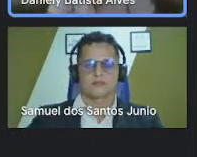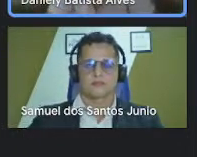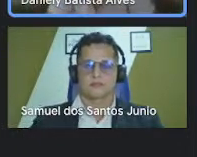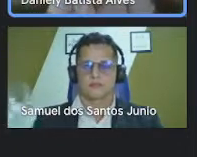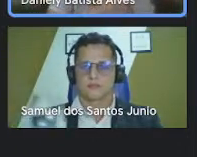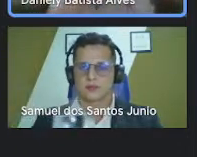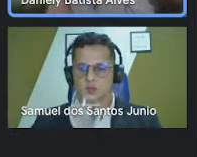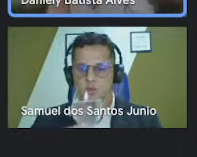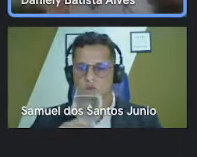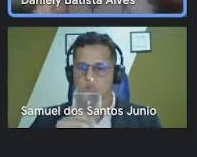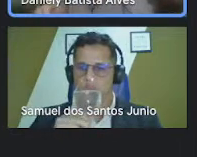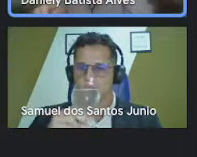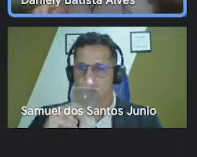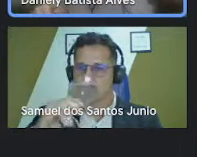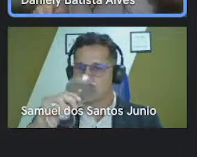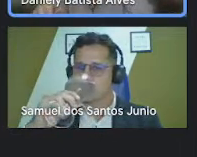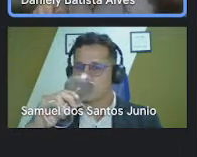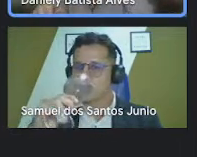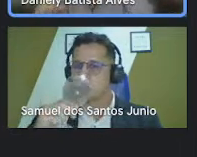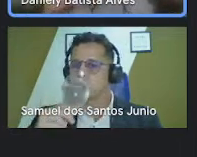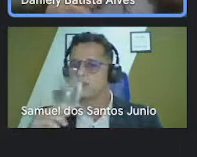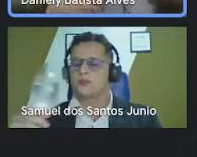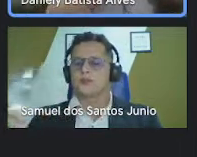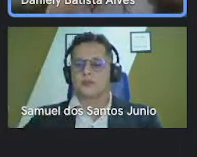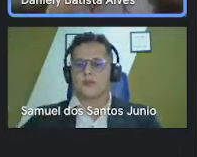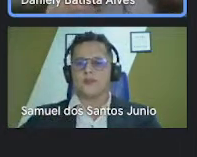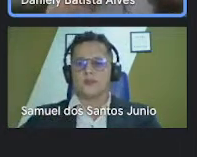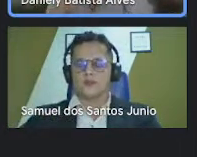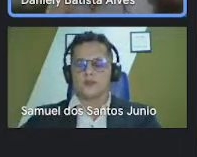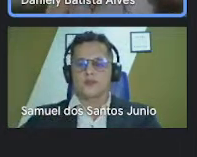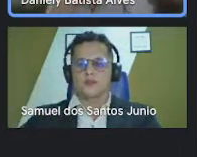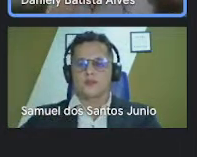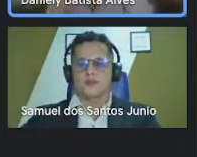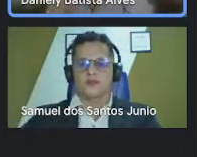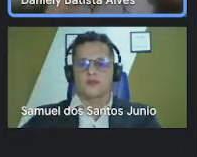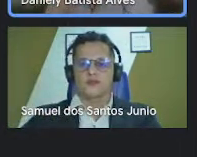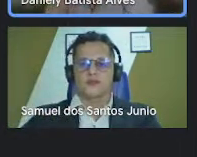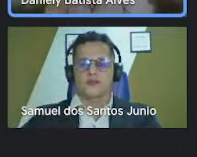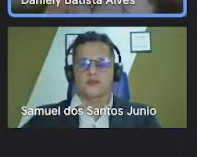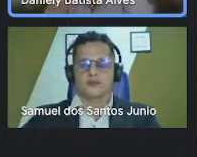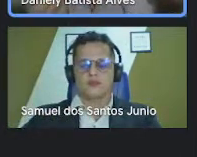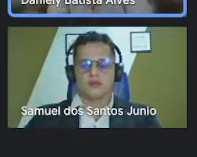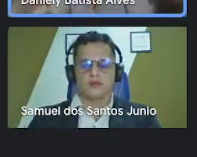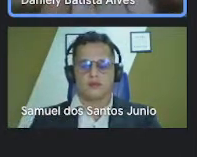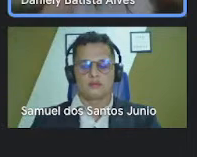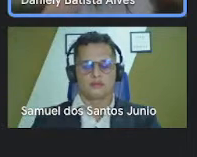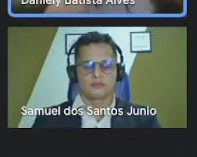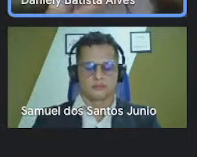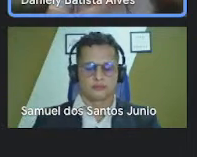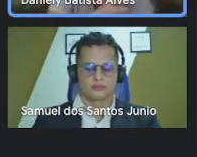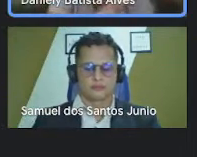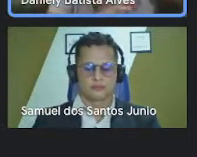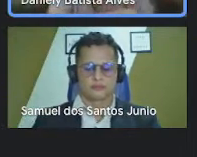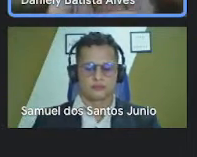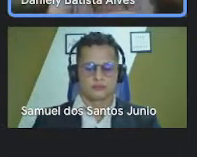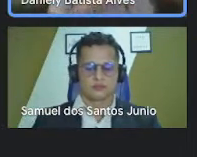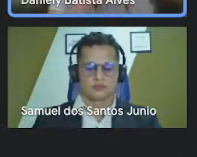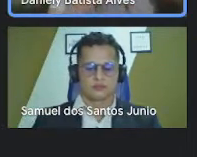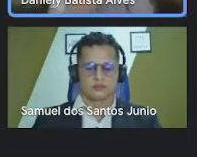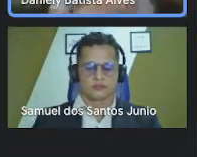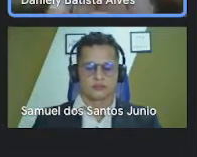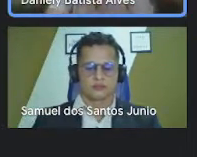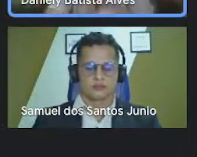participante, não é da sua pesquisa, tá? Nós estamos aqui, o CEP, né, analisa os riscos e benefícios dos participantes